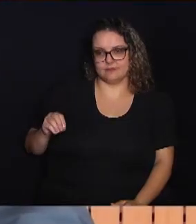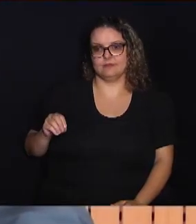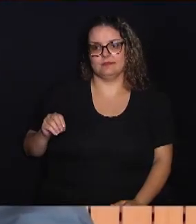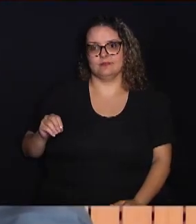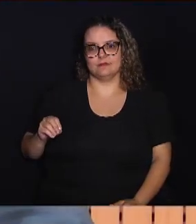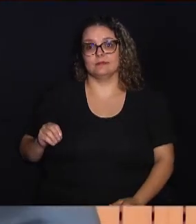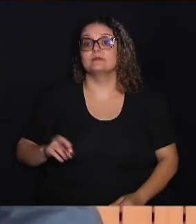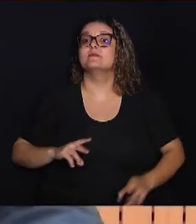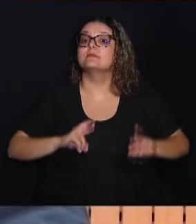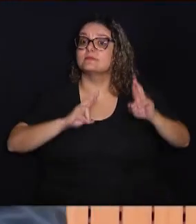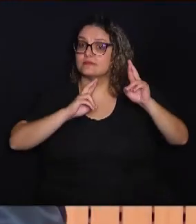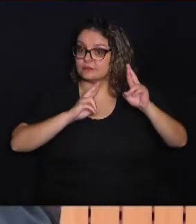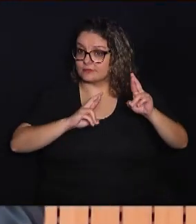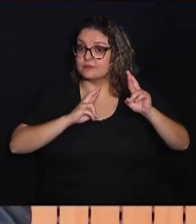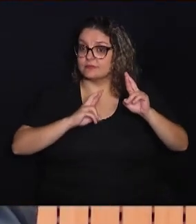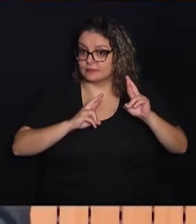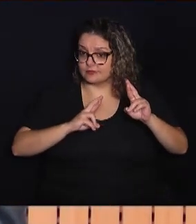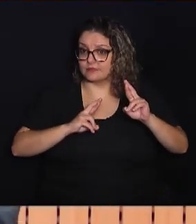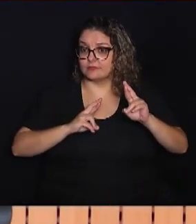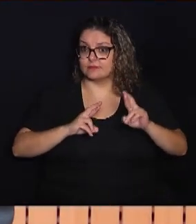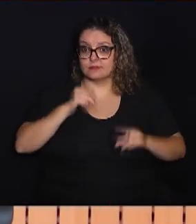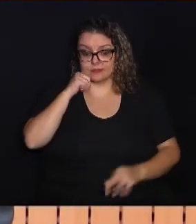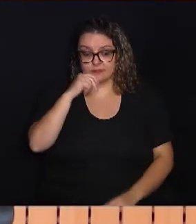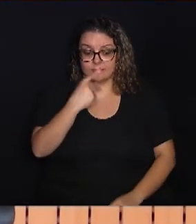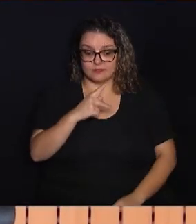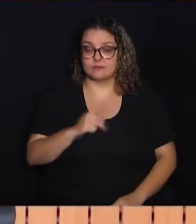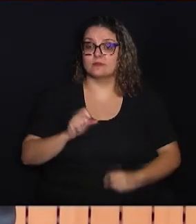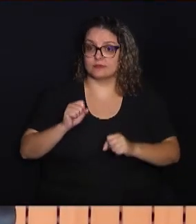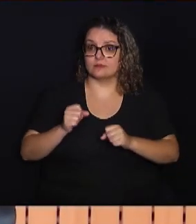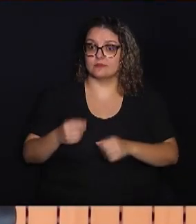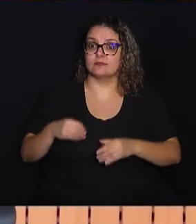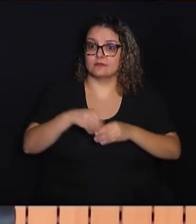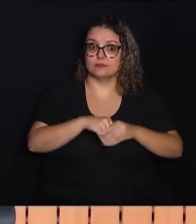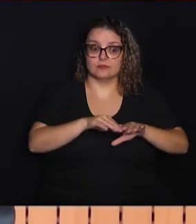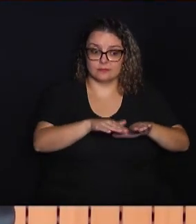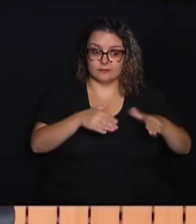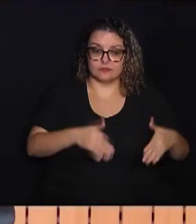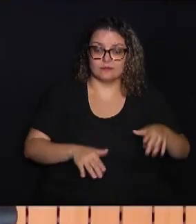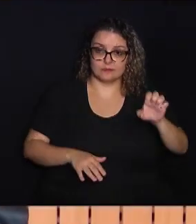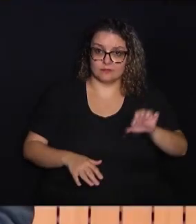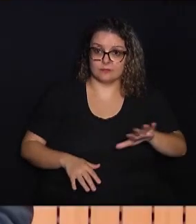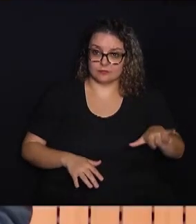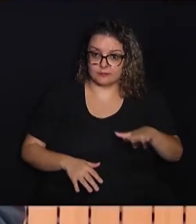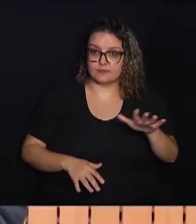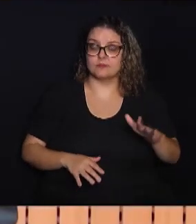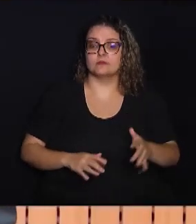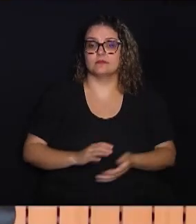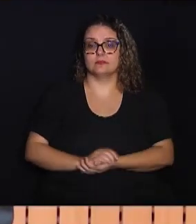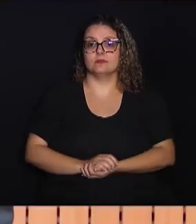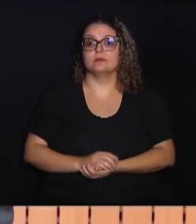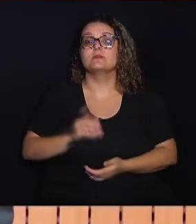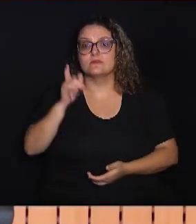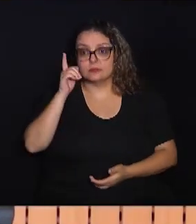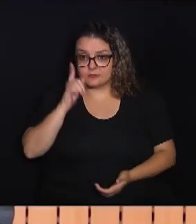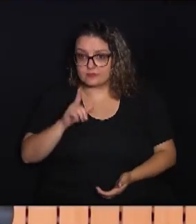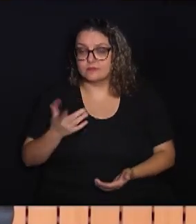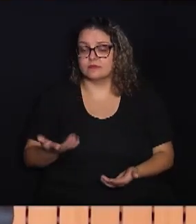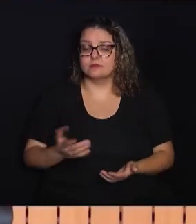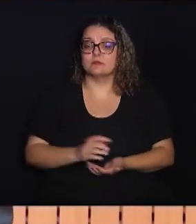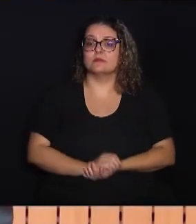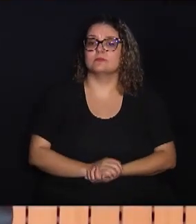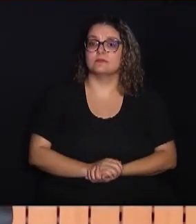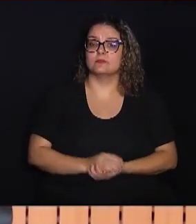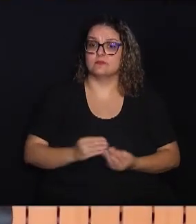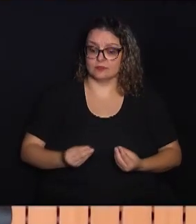numa expectativa de Que ela possa compor a bancada de esquerda e conseguir